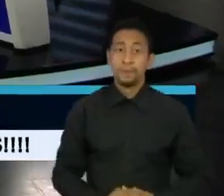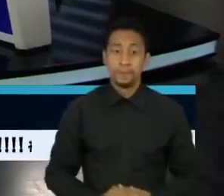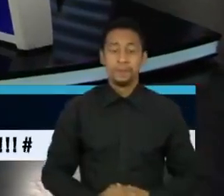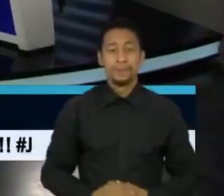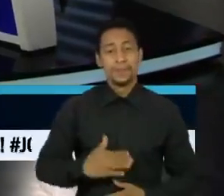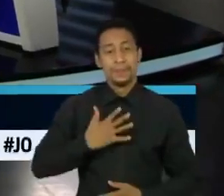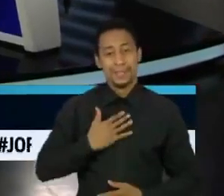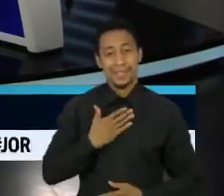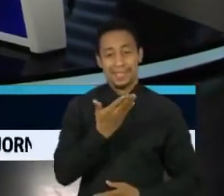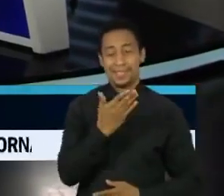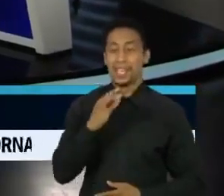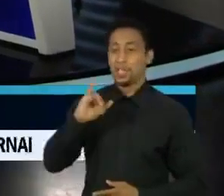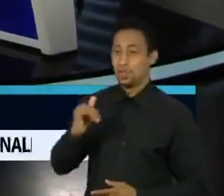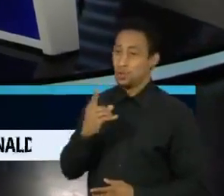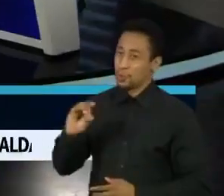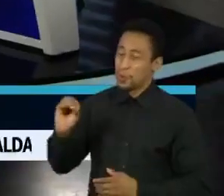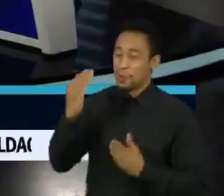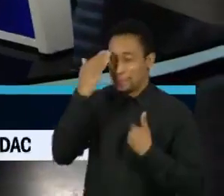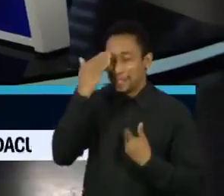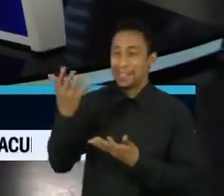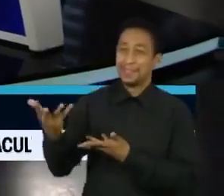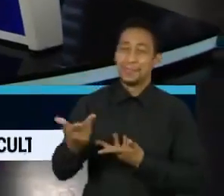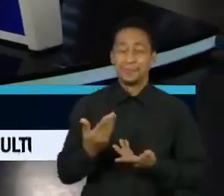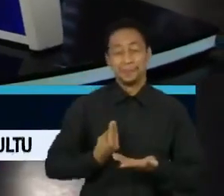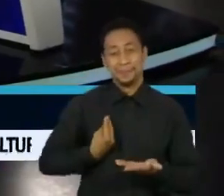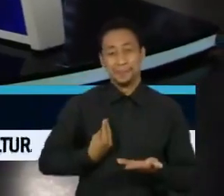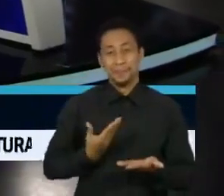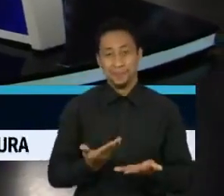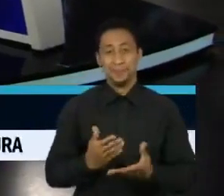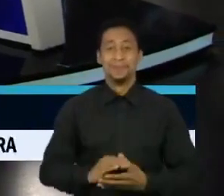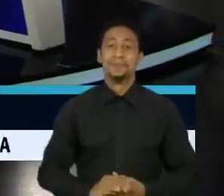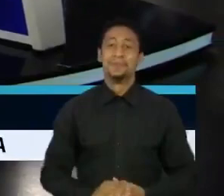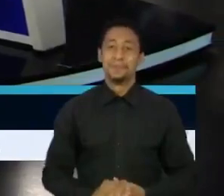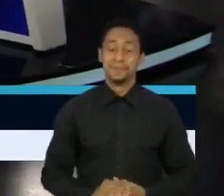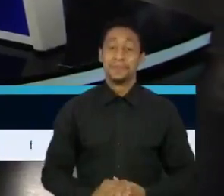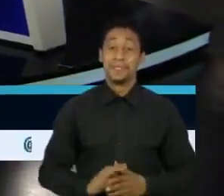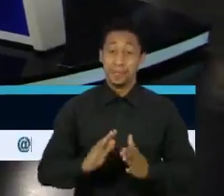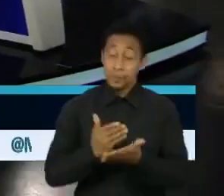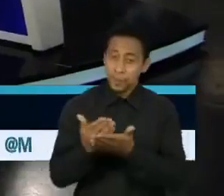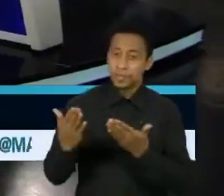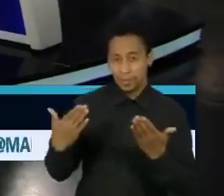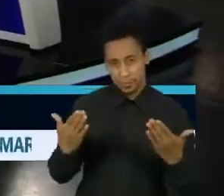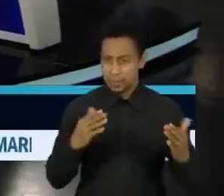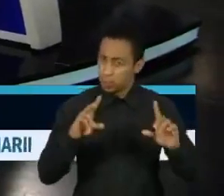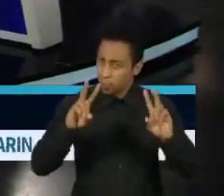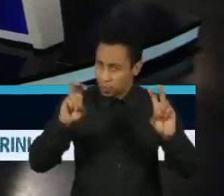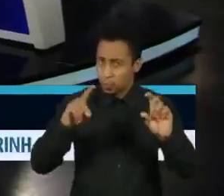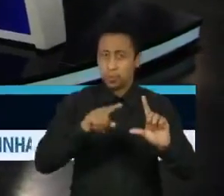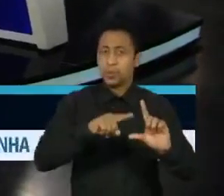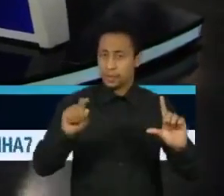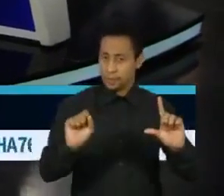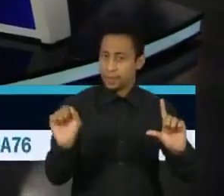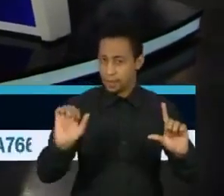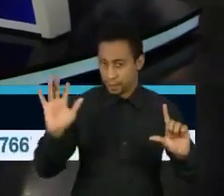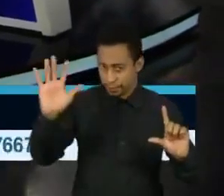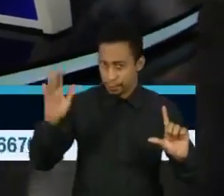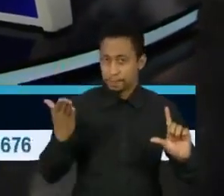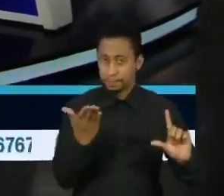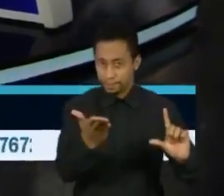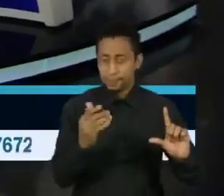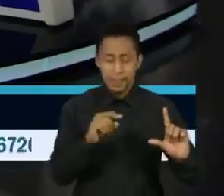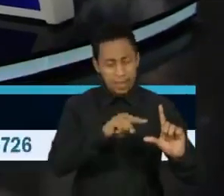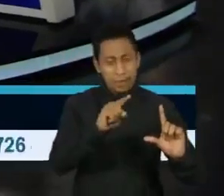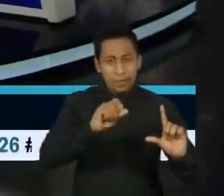Patrícia, doutor João, obrigada pela presença hoje aqui com a gente. Boa noite. Começar a nossa conversa, então, pela inflação. O quanto ela